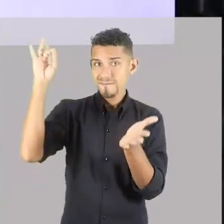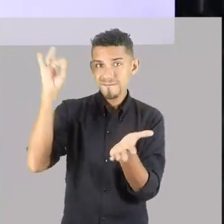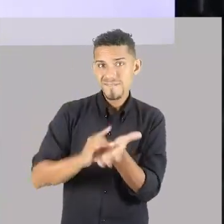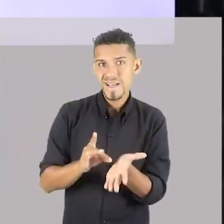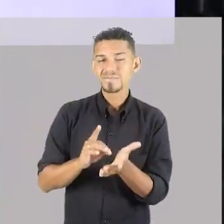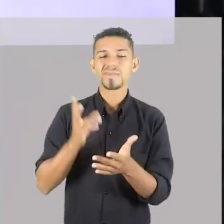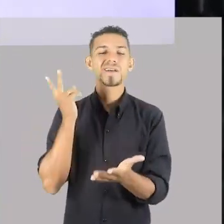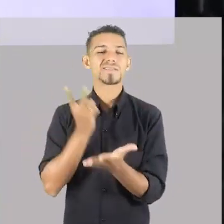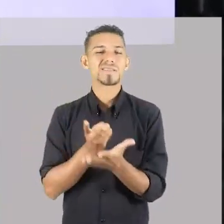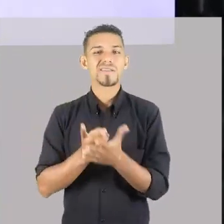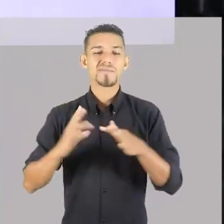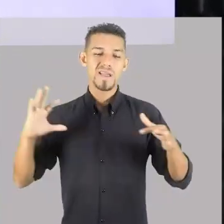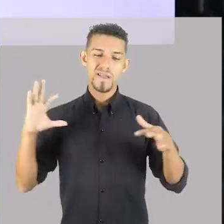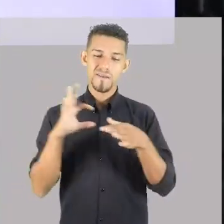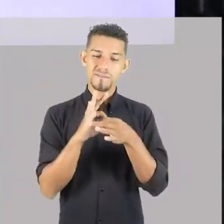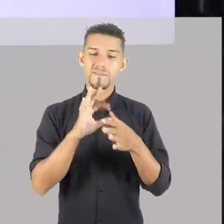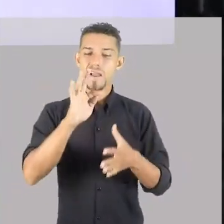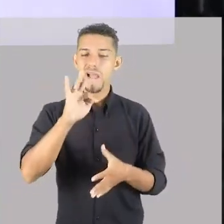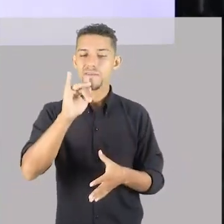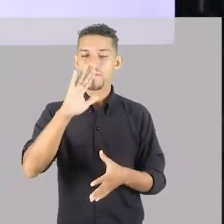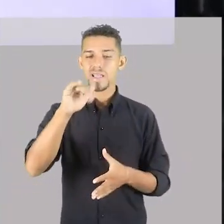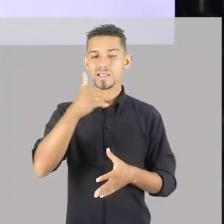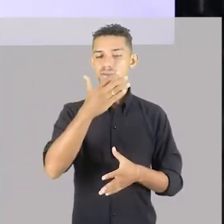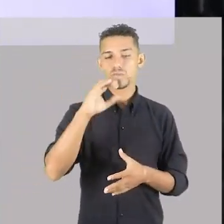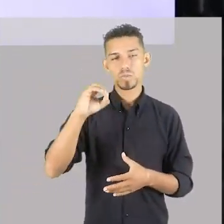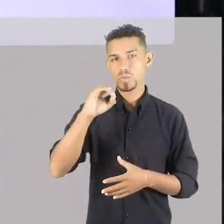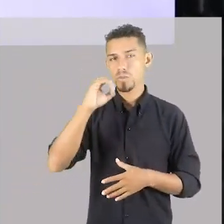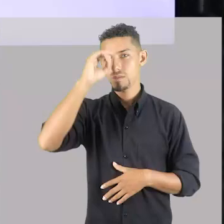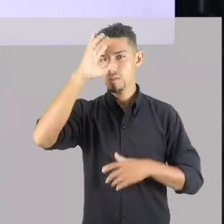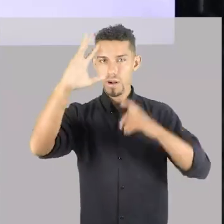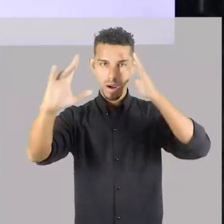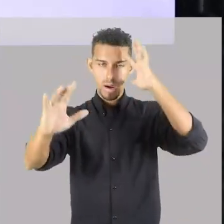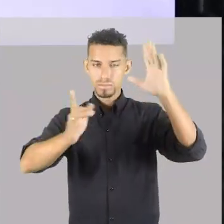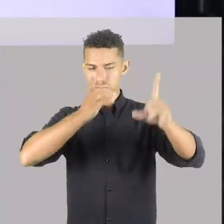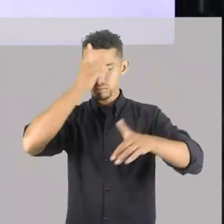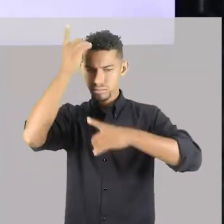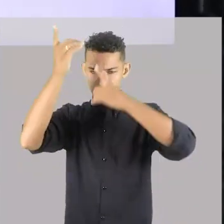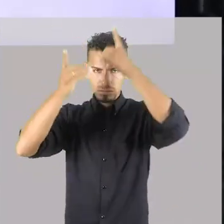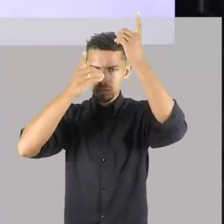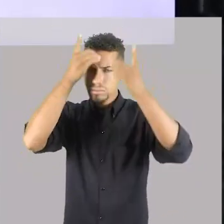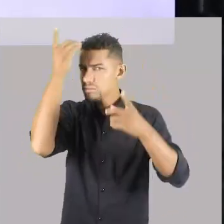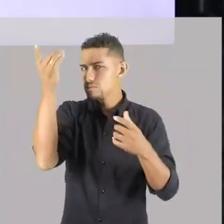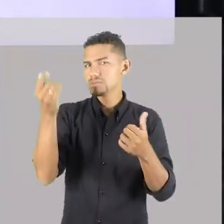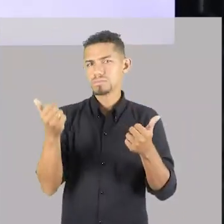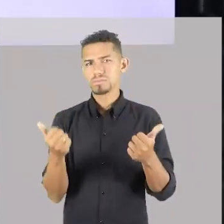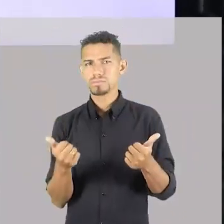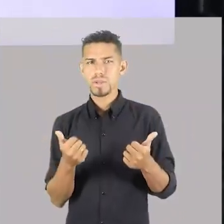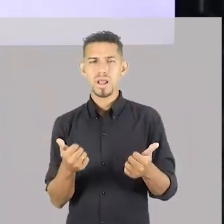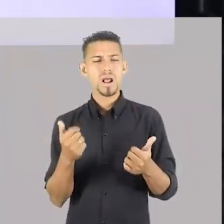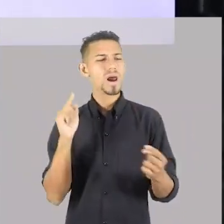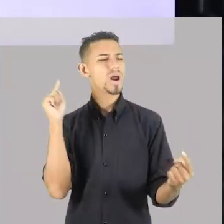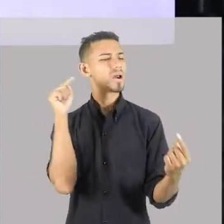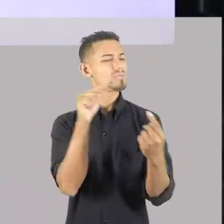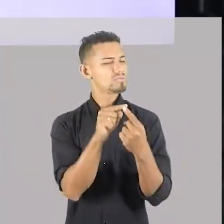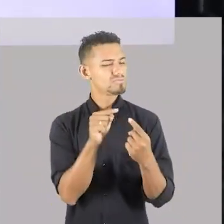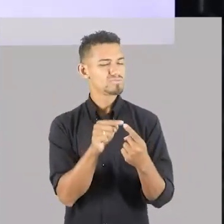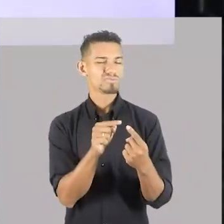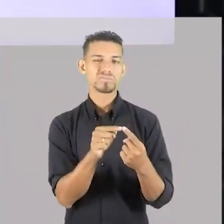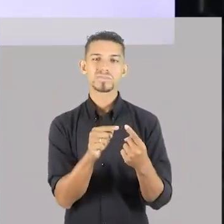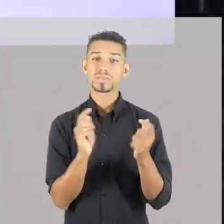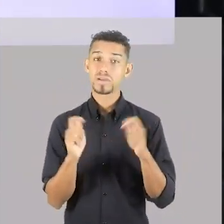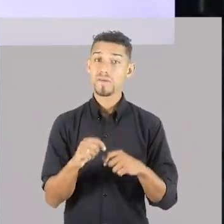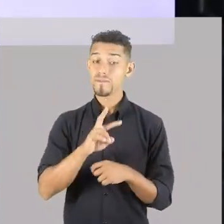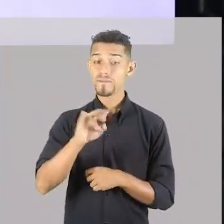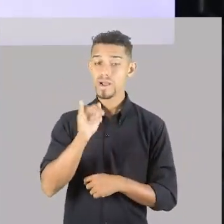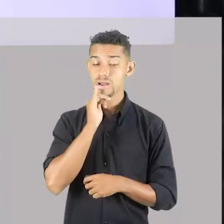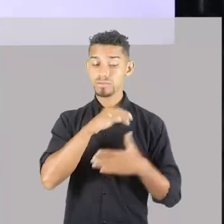sempre está associada a uma situação criativa, a uma situação intencional, certo? E que